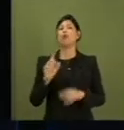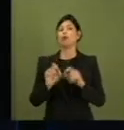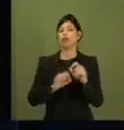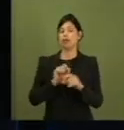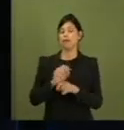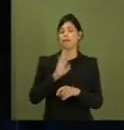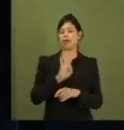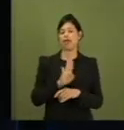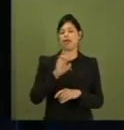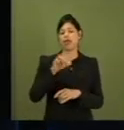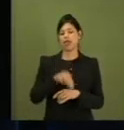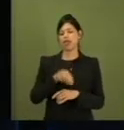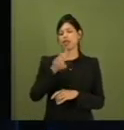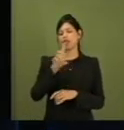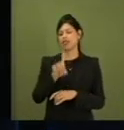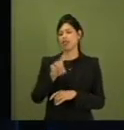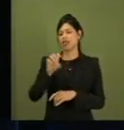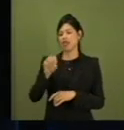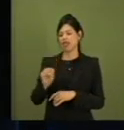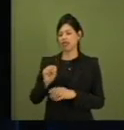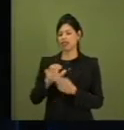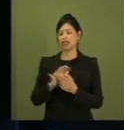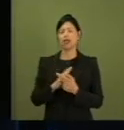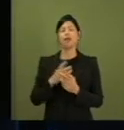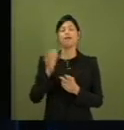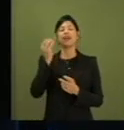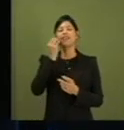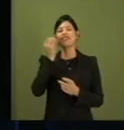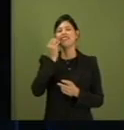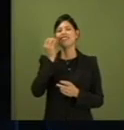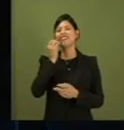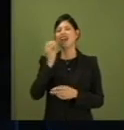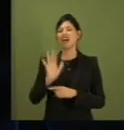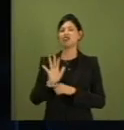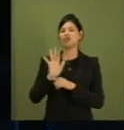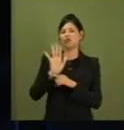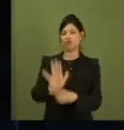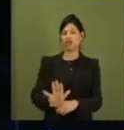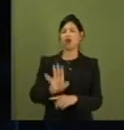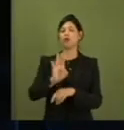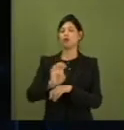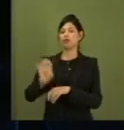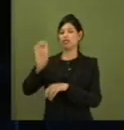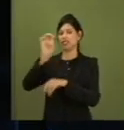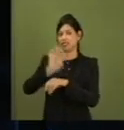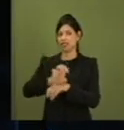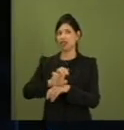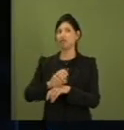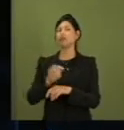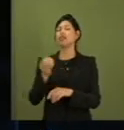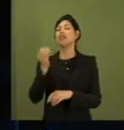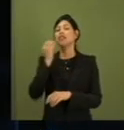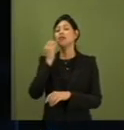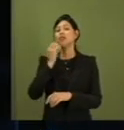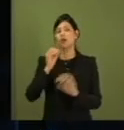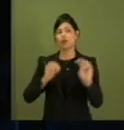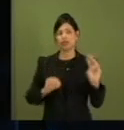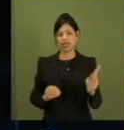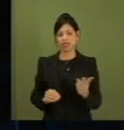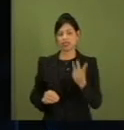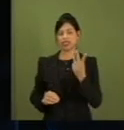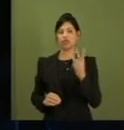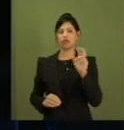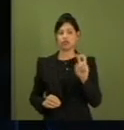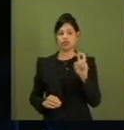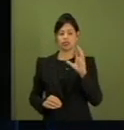ajudar a recuperar a economia das cidades afetadas. 600 milhões do FGTS serão liberados para 350 mil